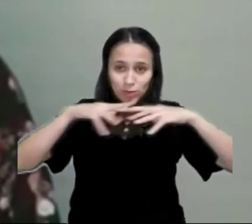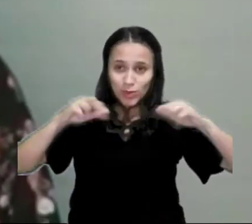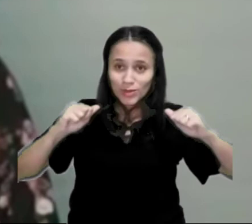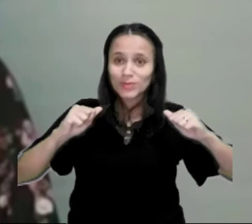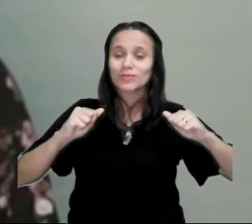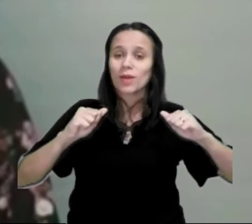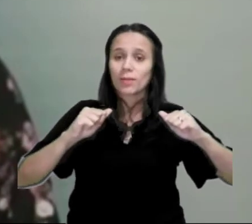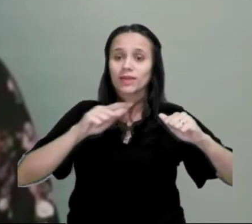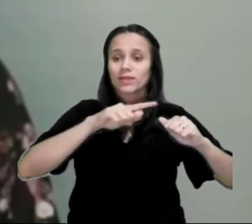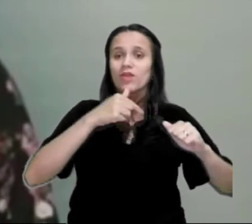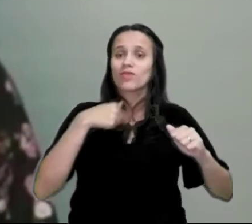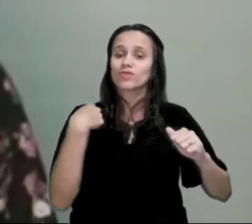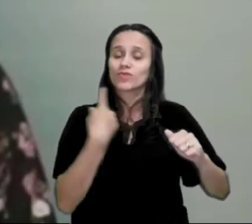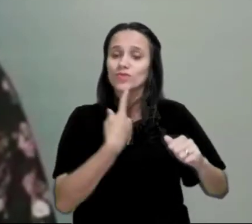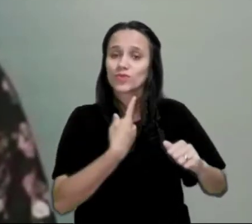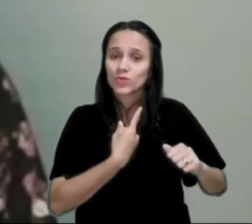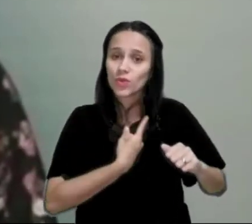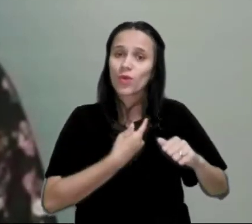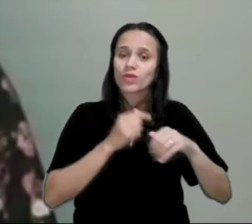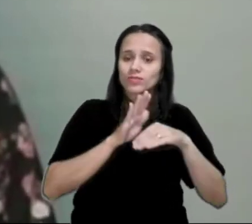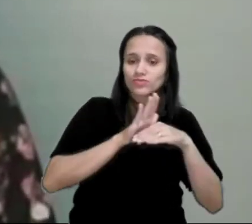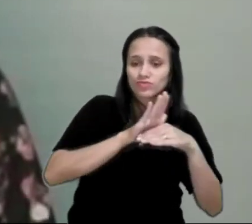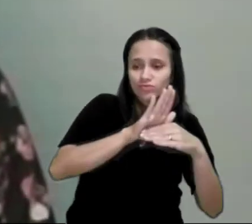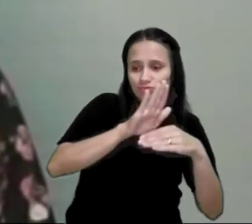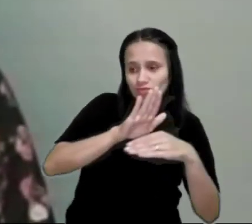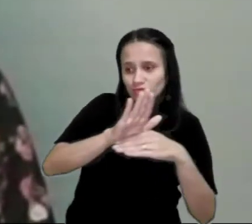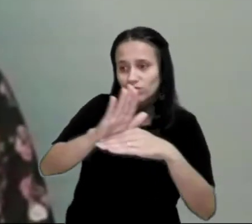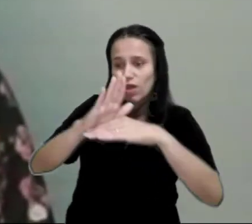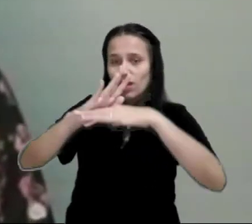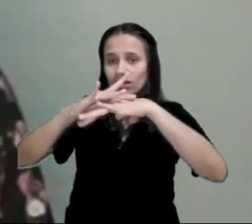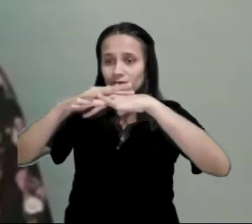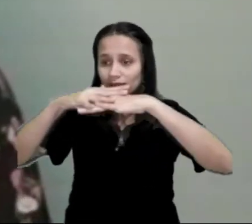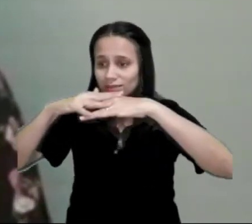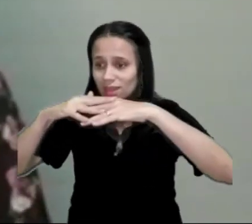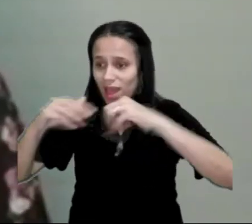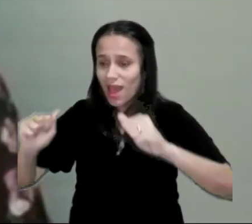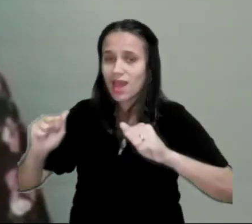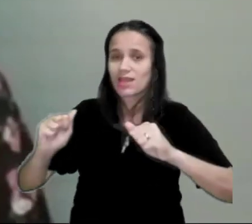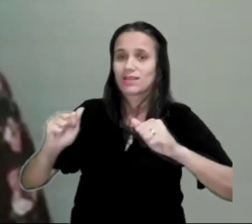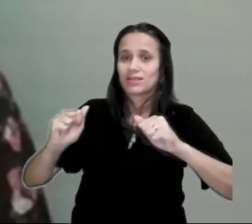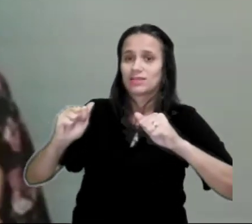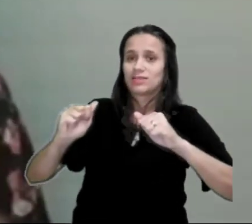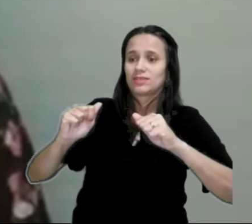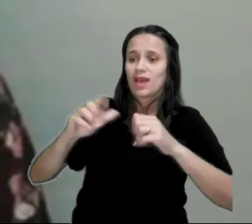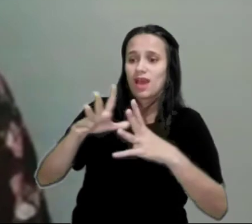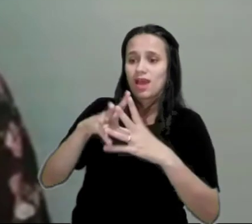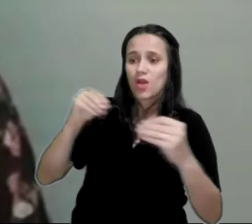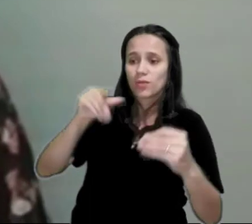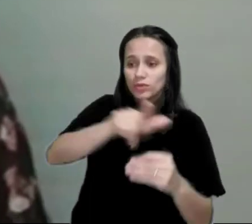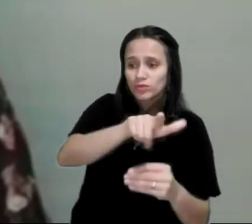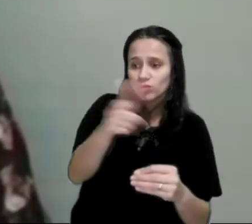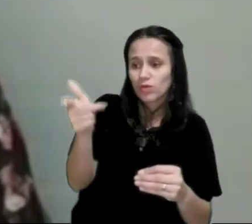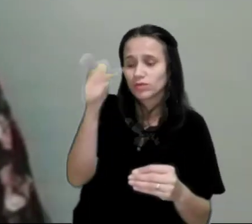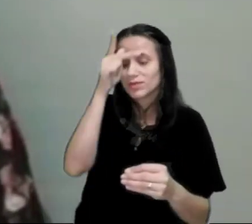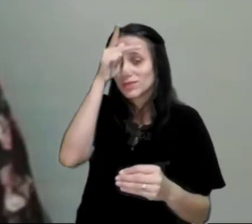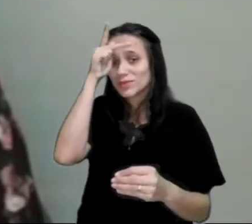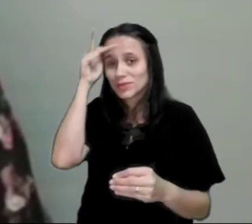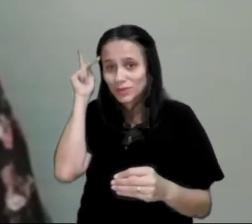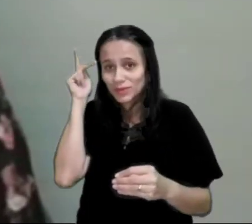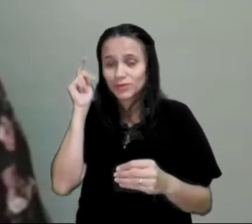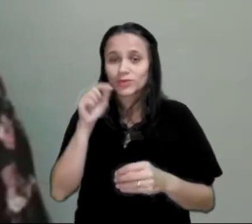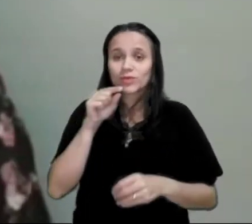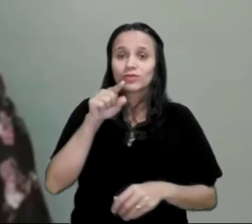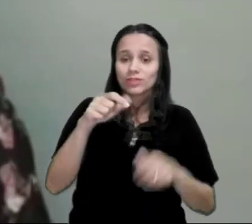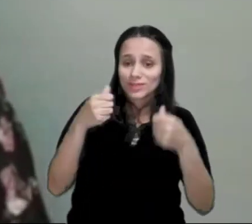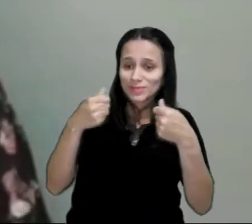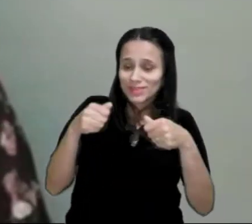feridas para que possamos fazer o mesmo pelos outros. Deixe que a cola, essa cola que a gente poderia